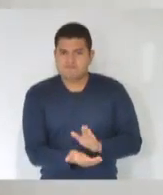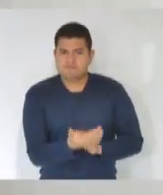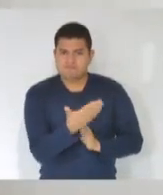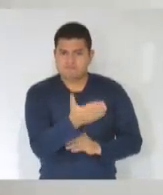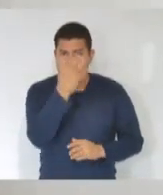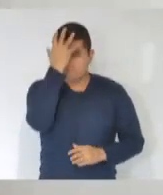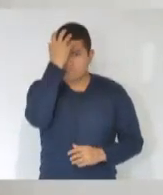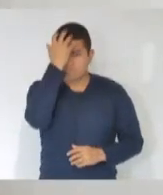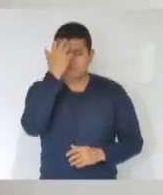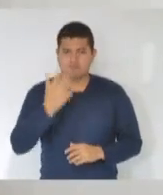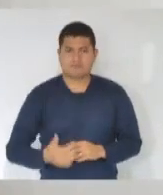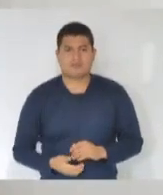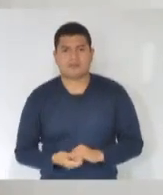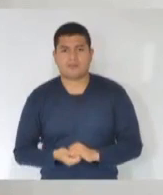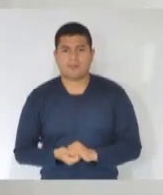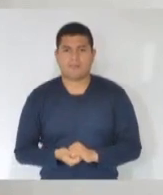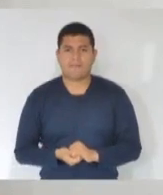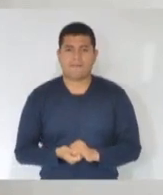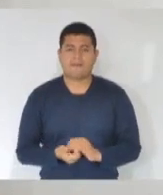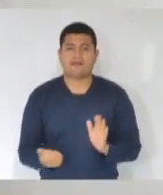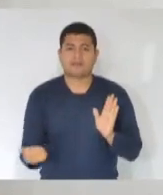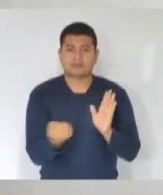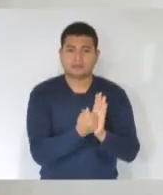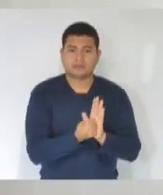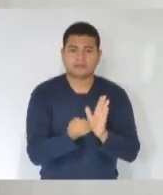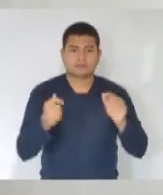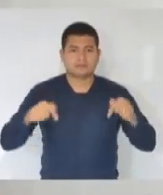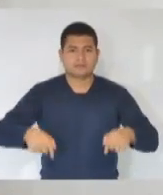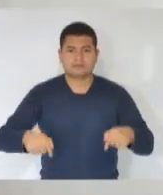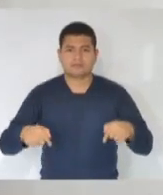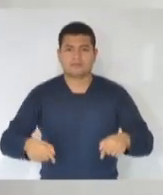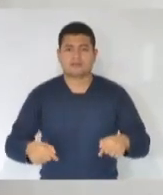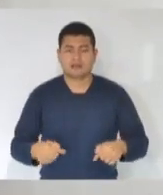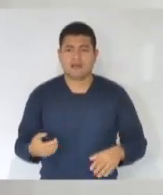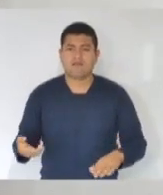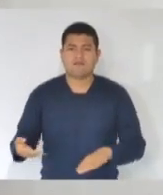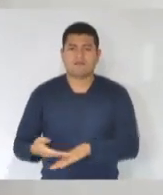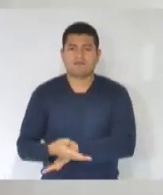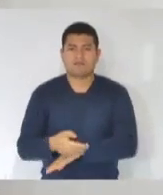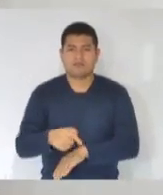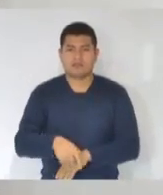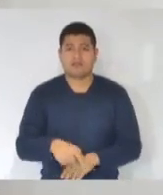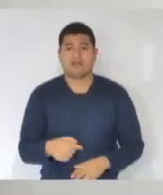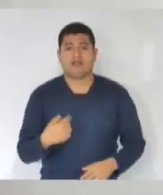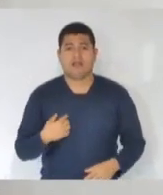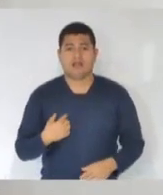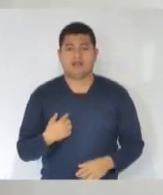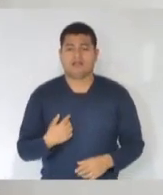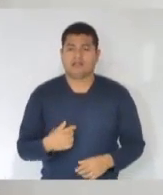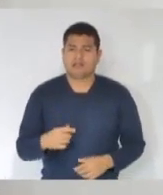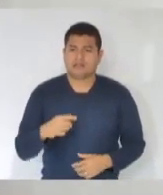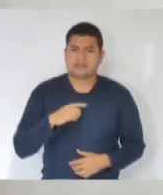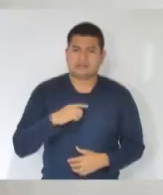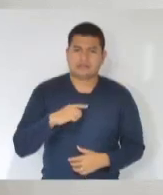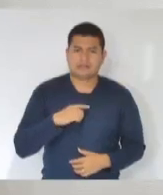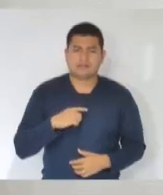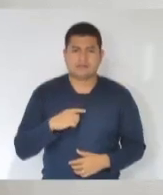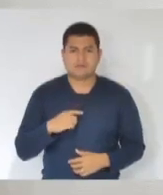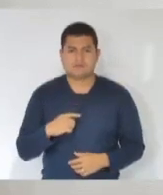pela escola. E fica o registro aqui, fui lá que cresci, fui lá que estudei, fui